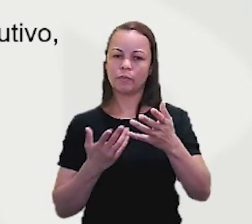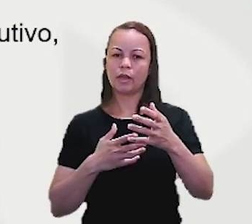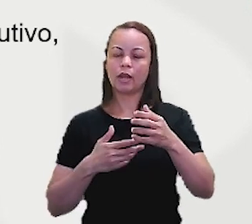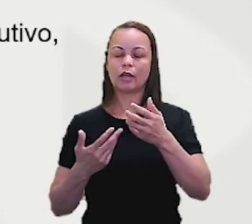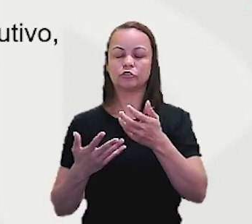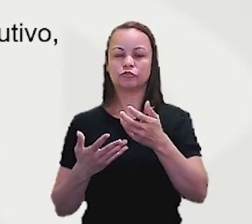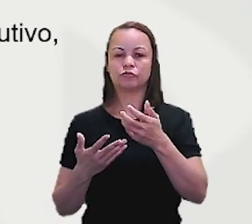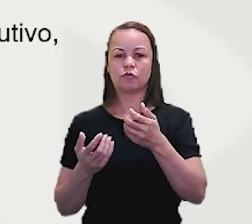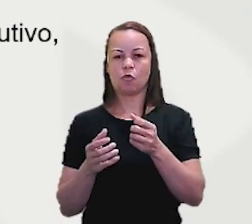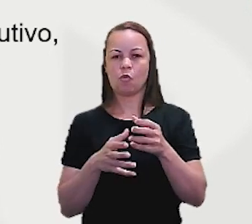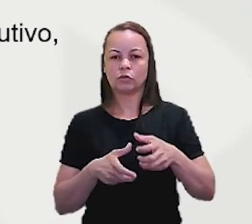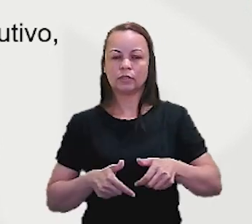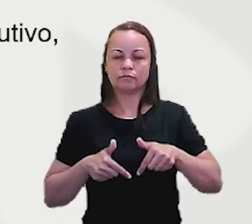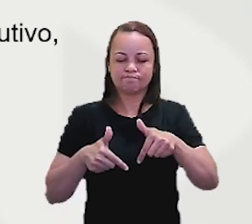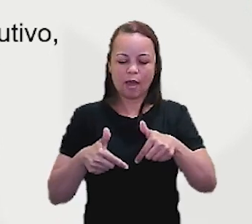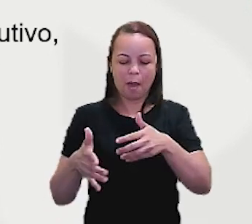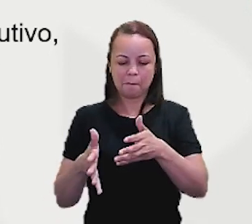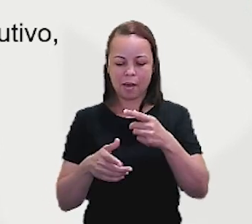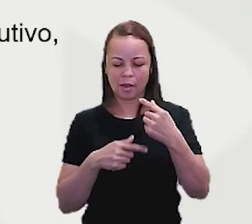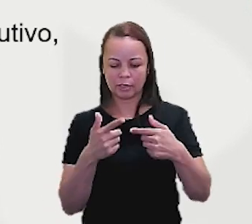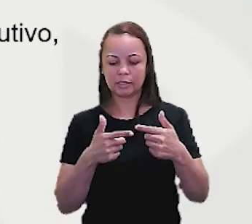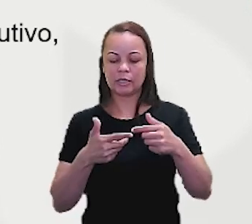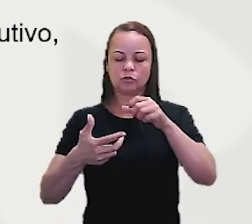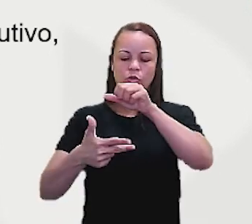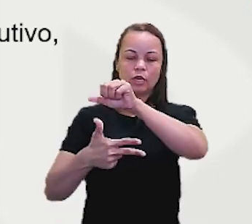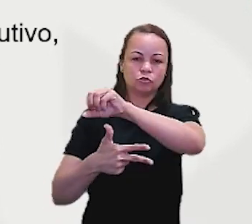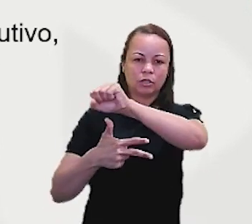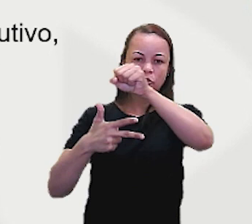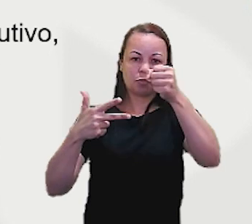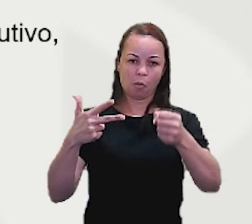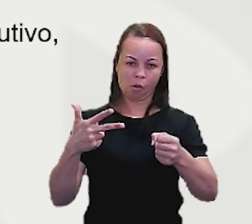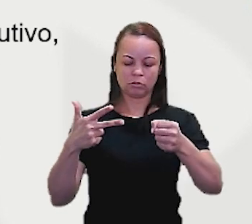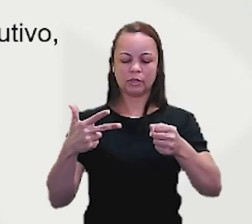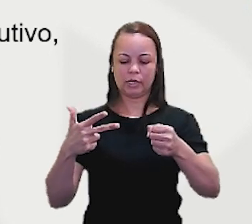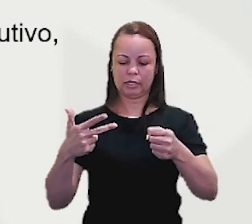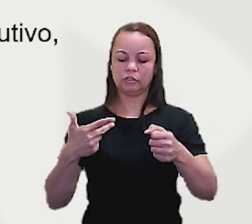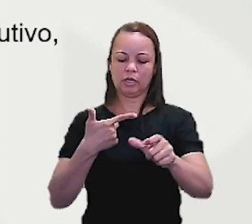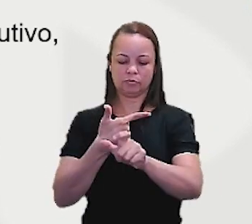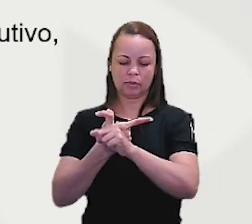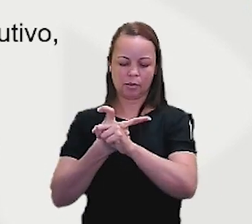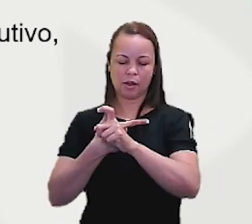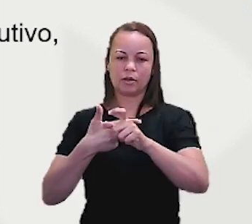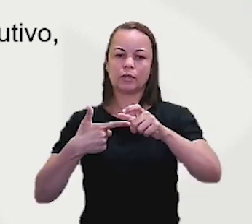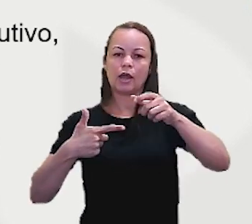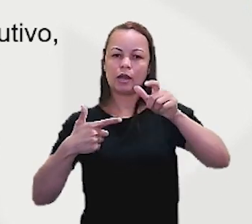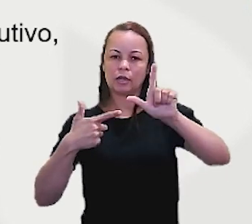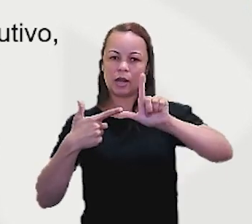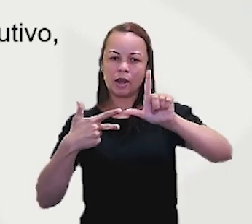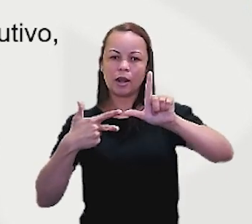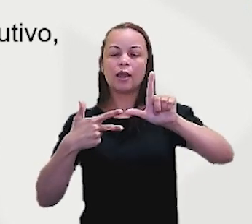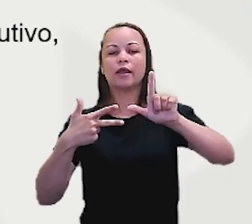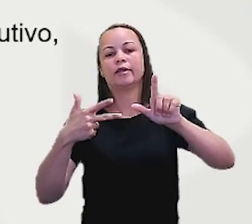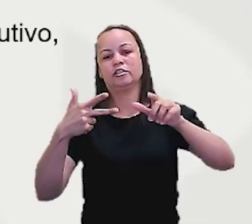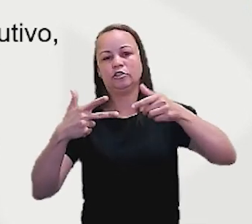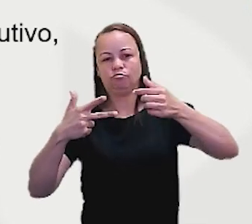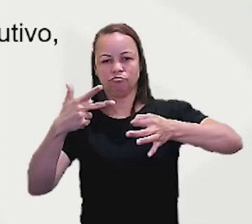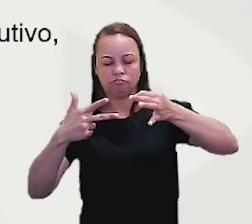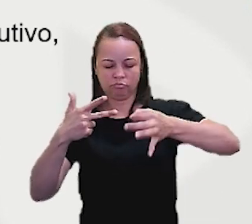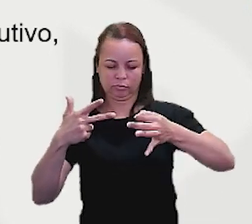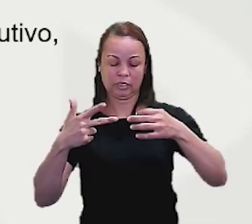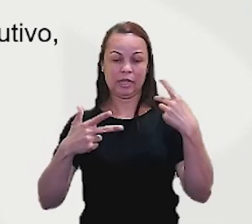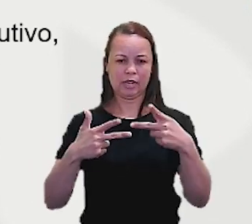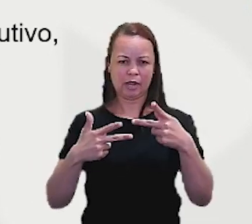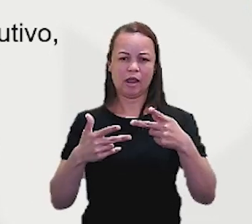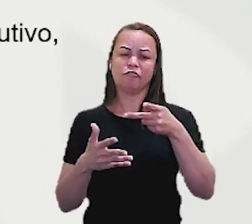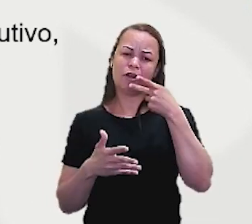poderes: executivo, legislativo e judiciário. Então, nas aulas anteriores, eu já falei um pouquinho desses poderes, que esses são poderes